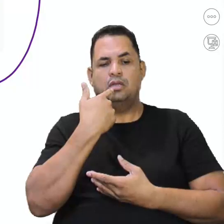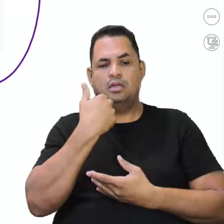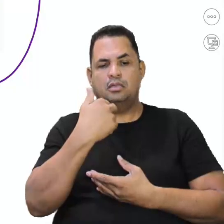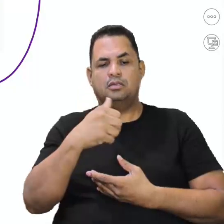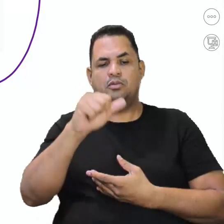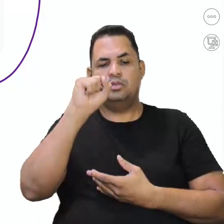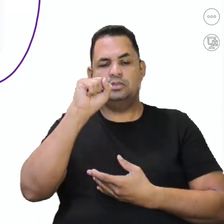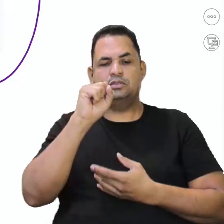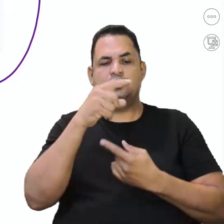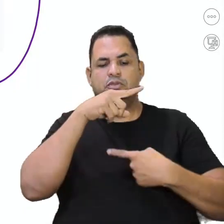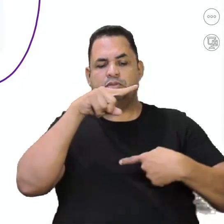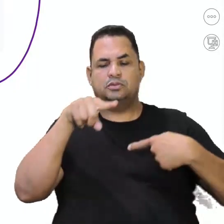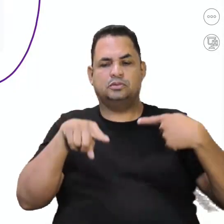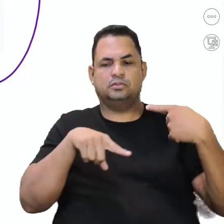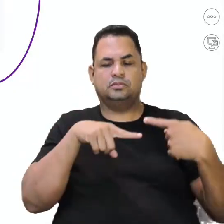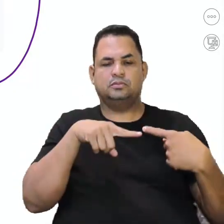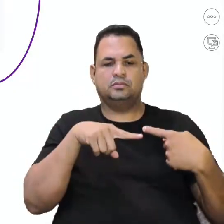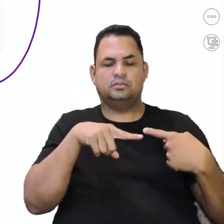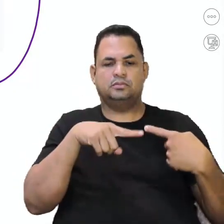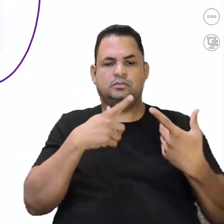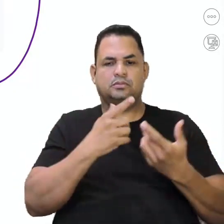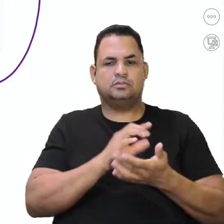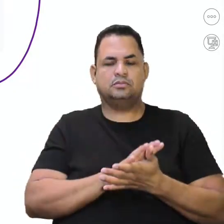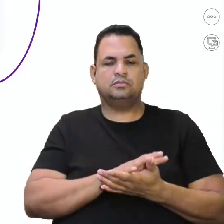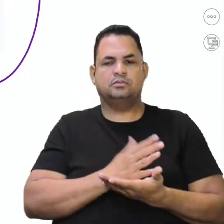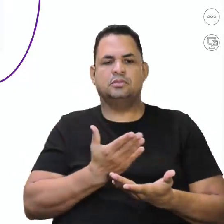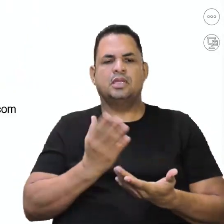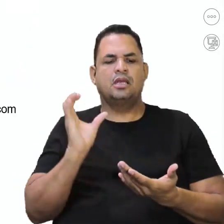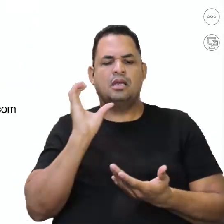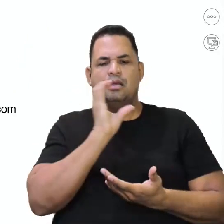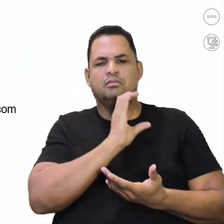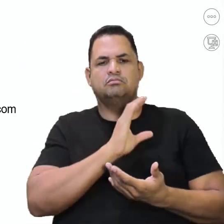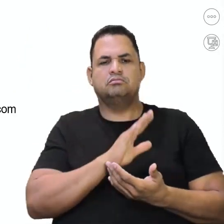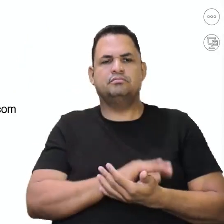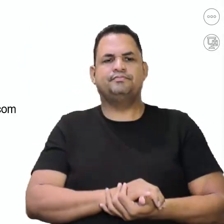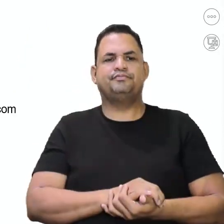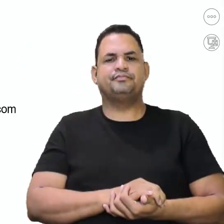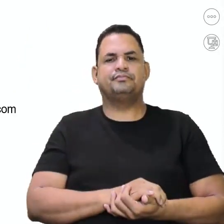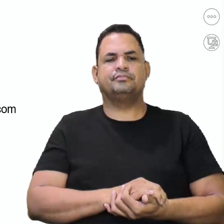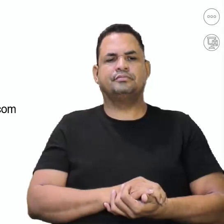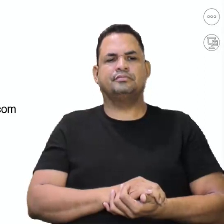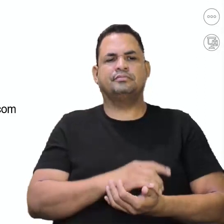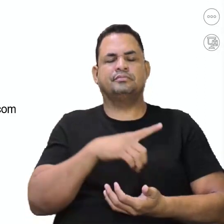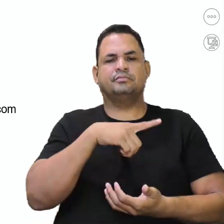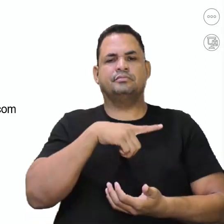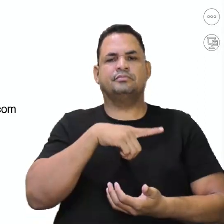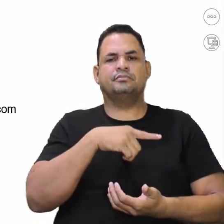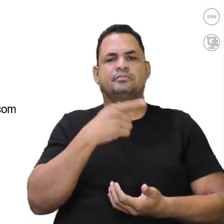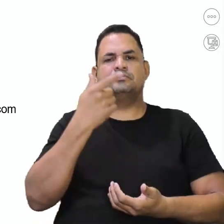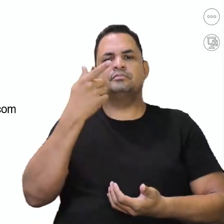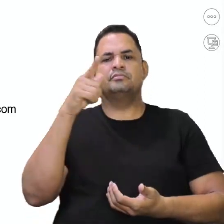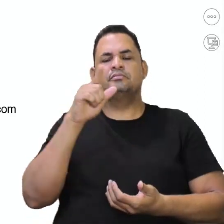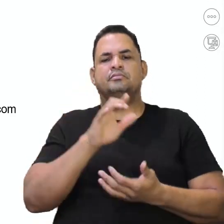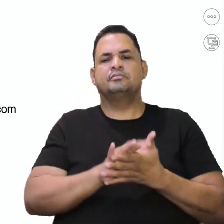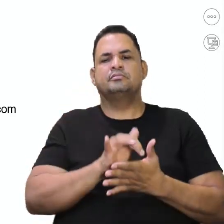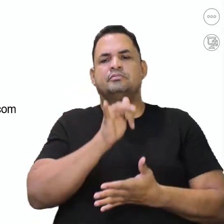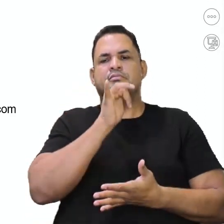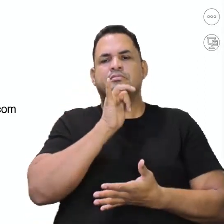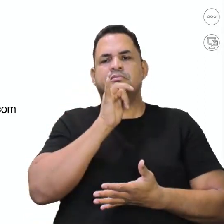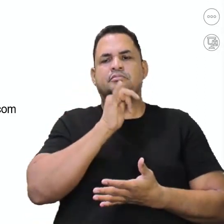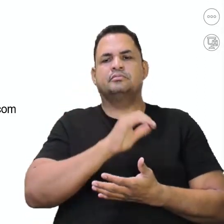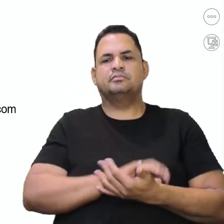objetiva, já vai chegar aonde ele quer chegar, sem muitos rodeios. Temos aí agora outro exemplo